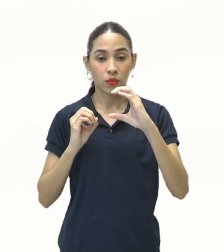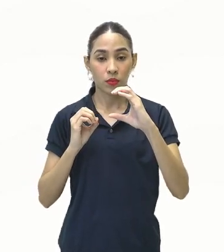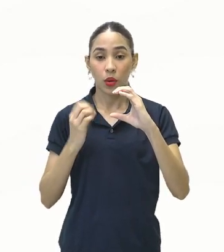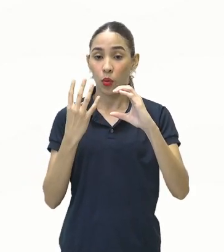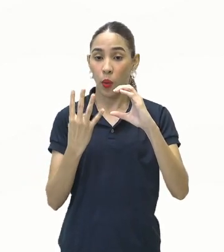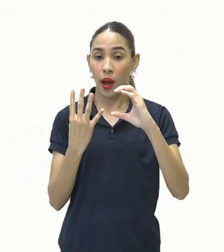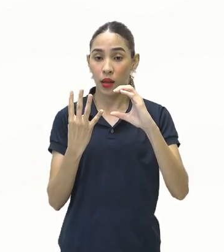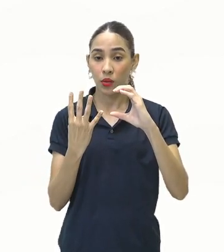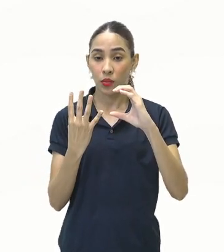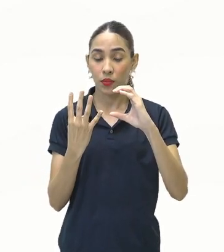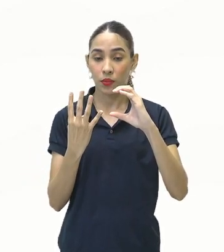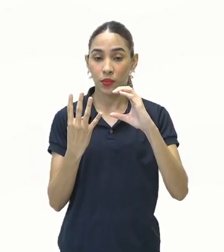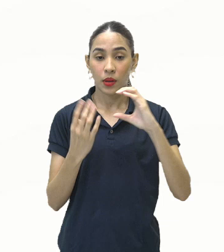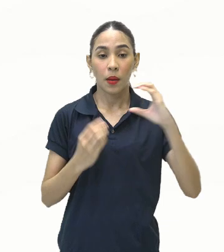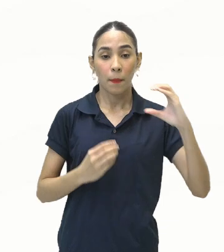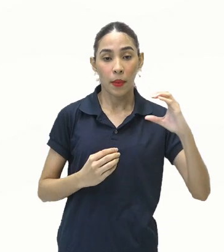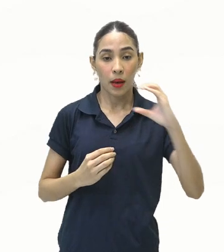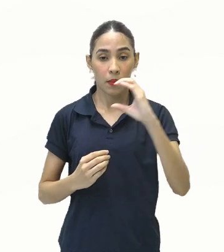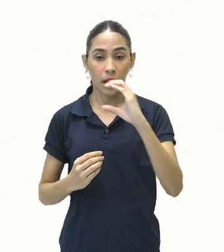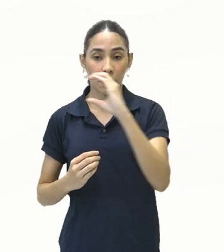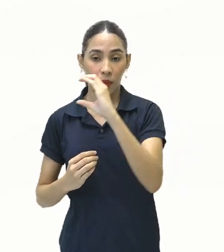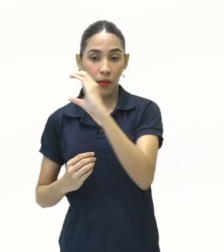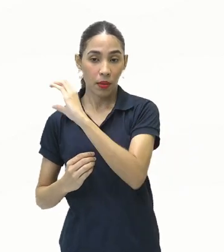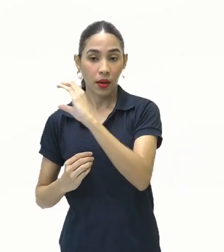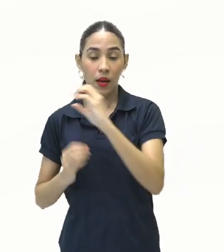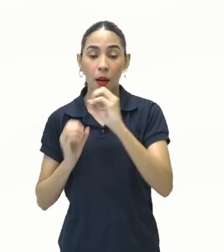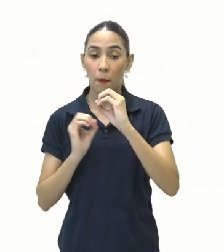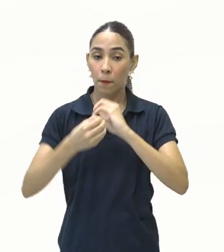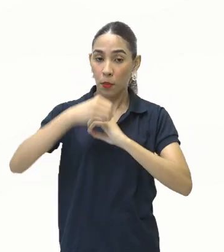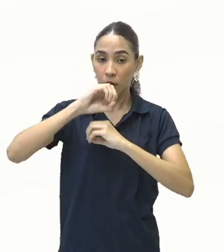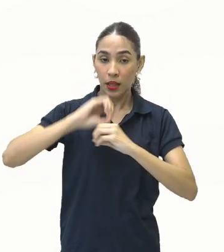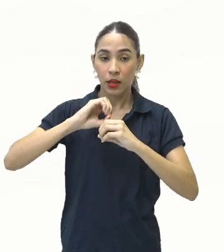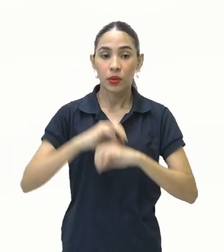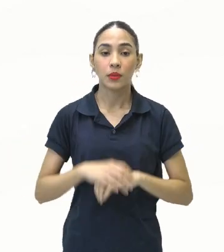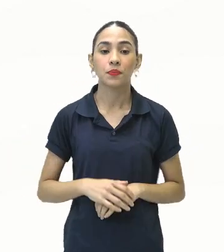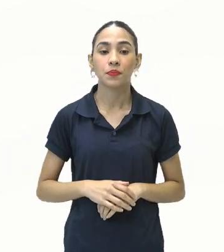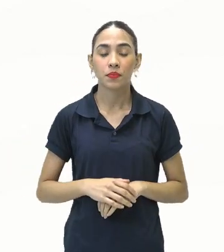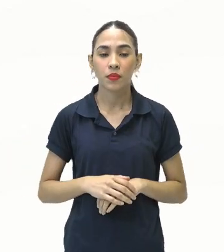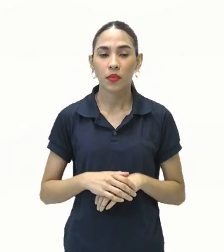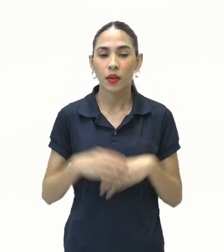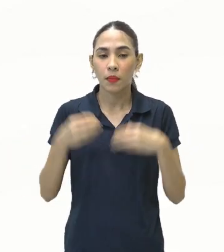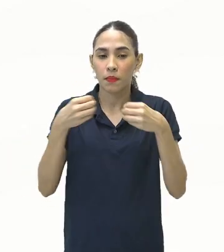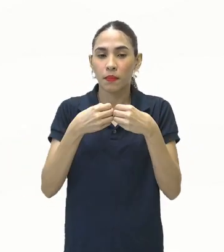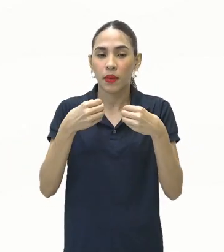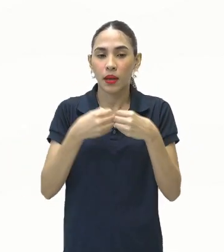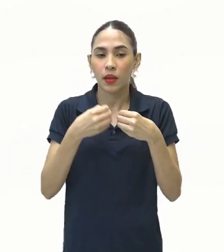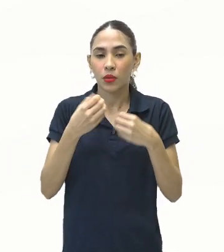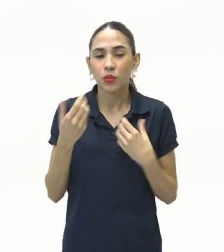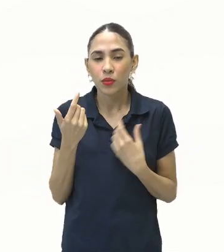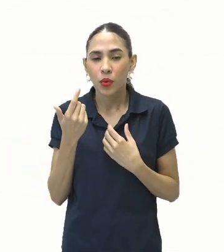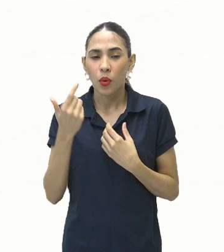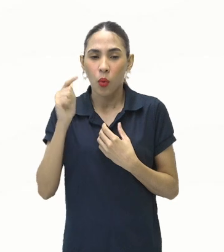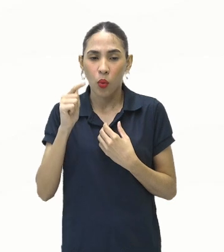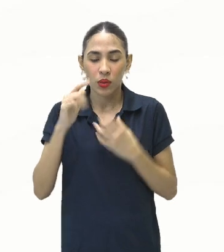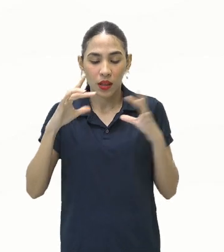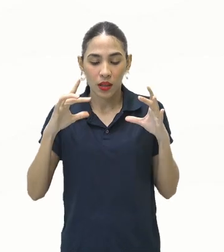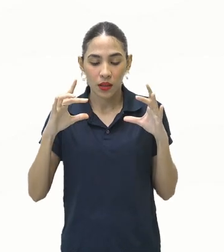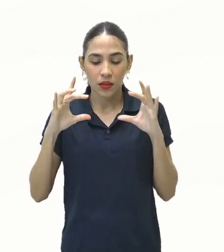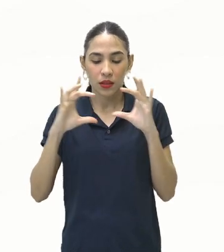carbonos. Quando eu analiso essa molécula, ela está se aproximando de outra e se